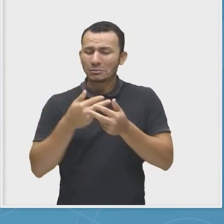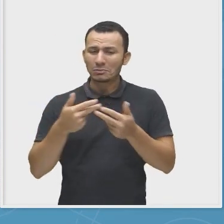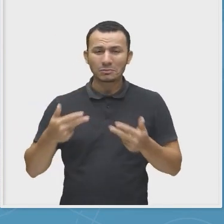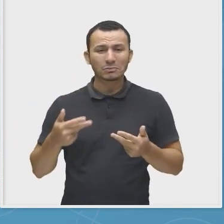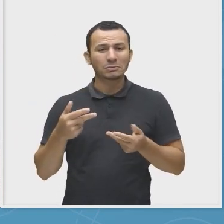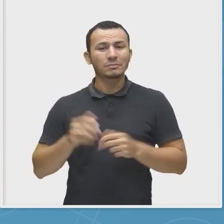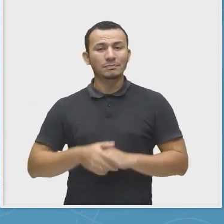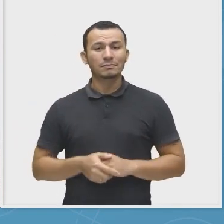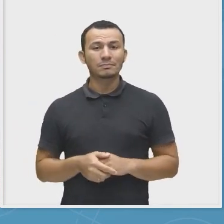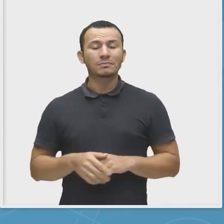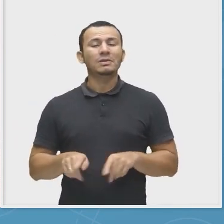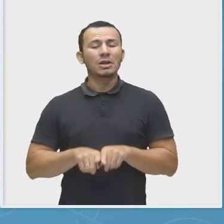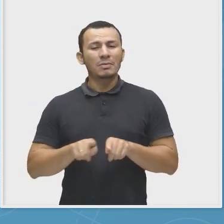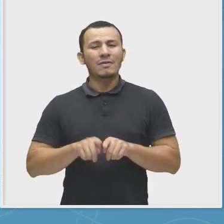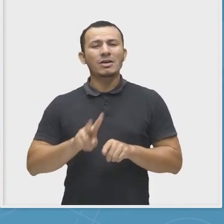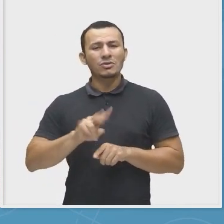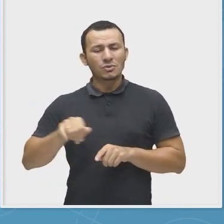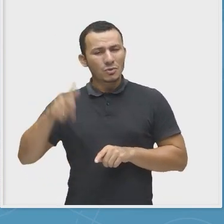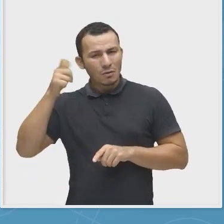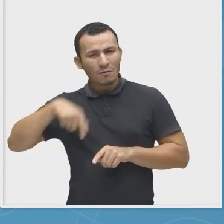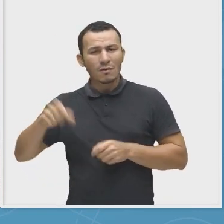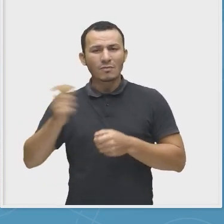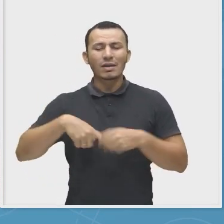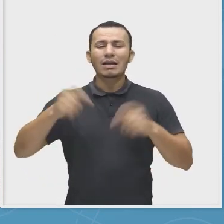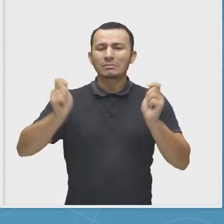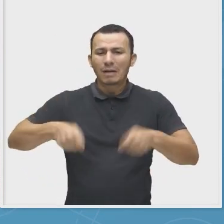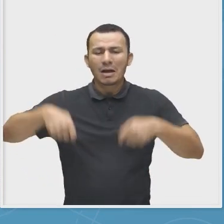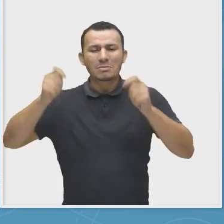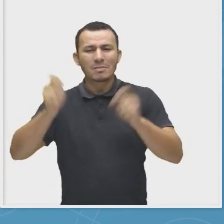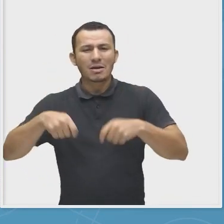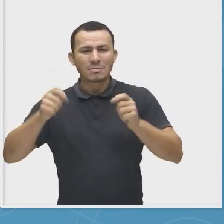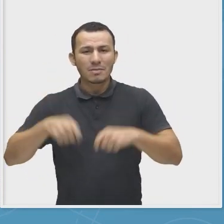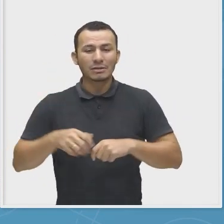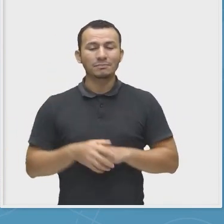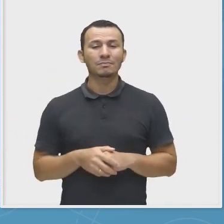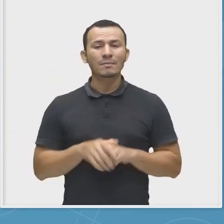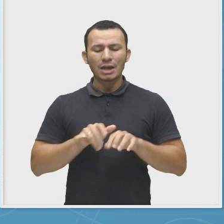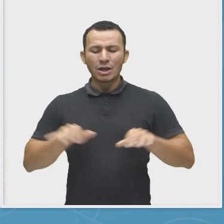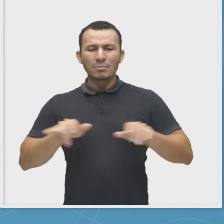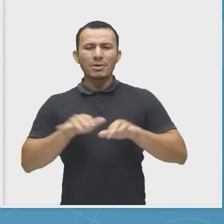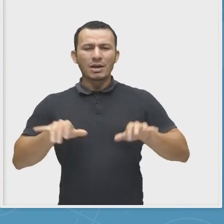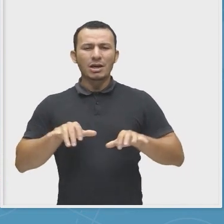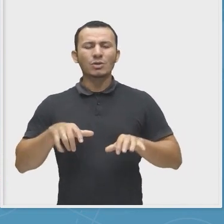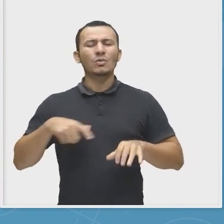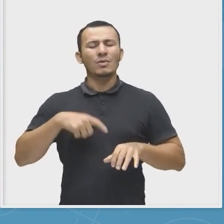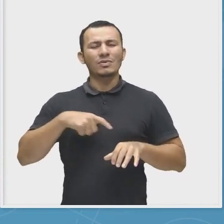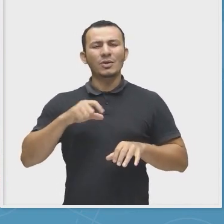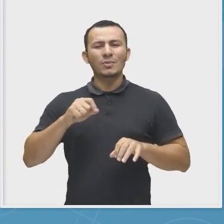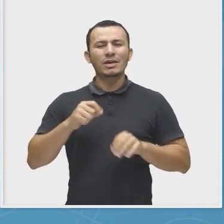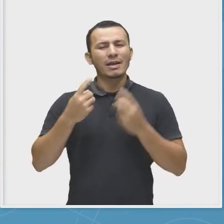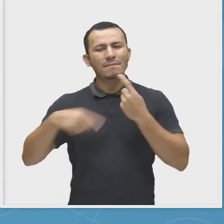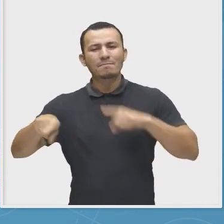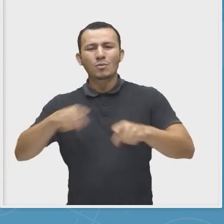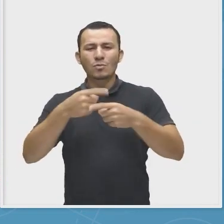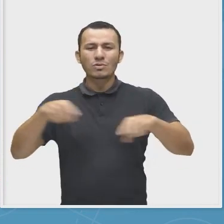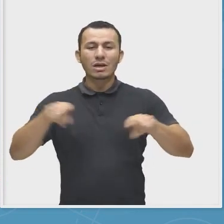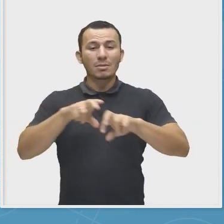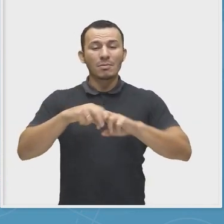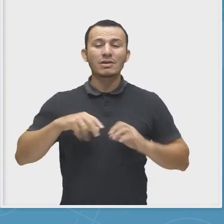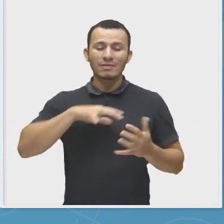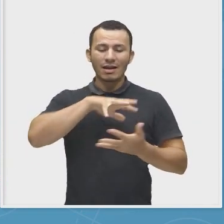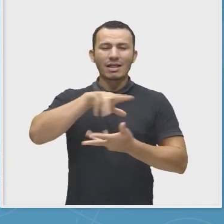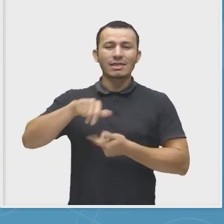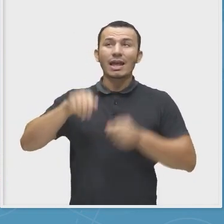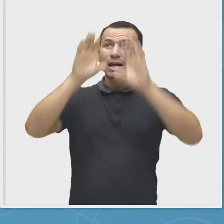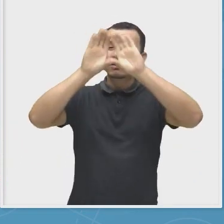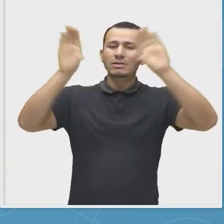Pianos de cauda encherão as tardes de música. e a terra flutuará no céu muito mais leve, muito